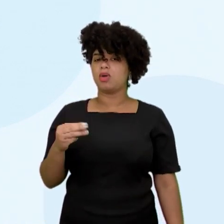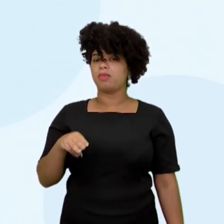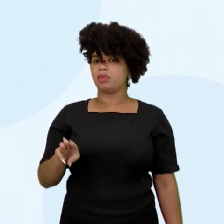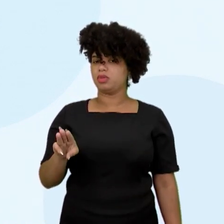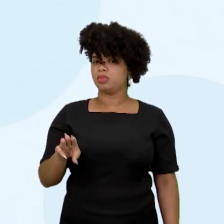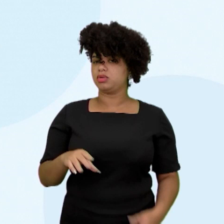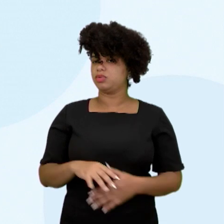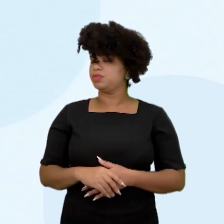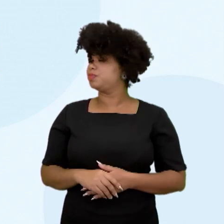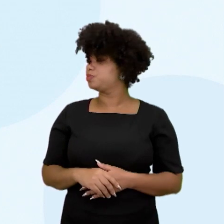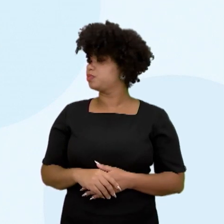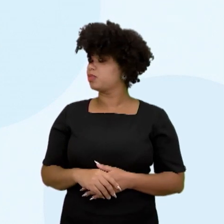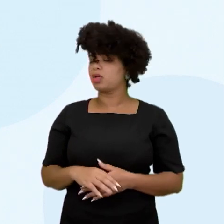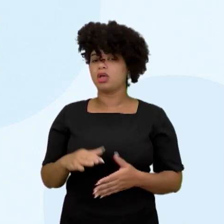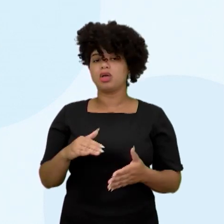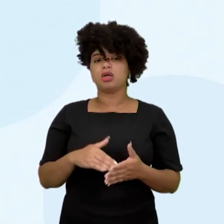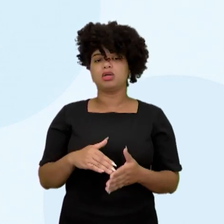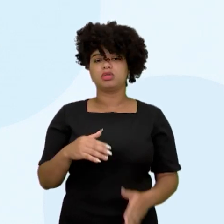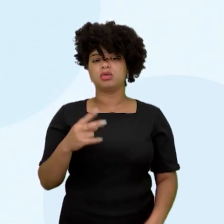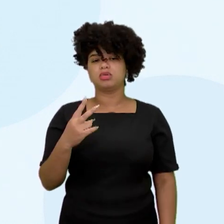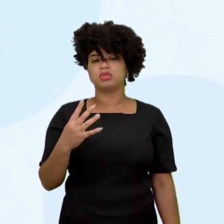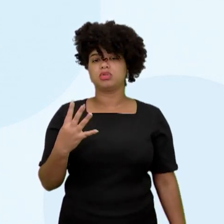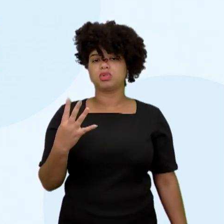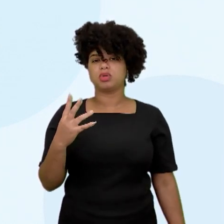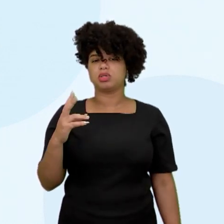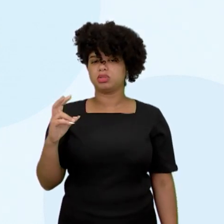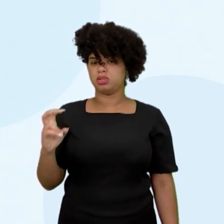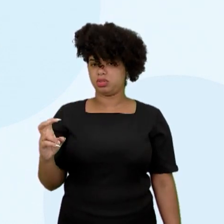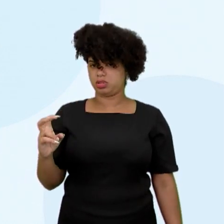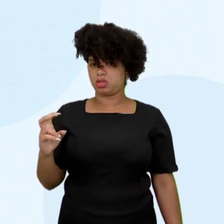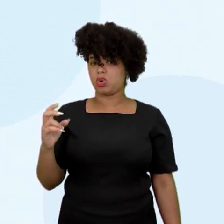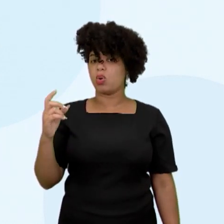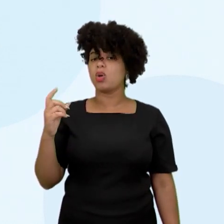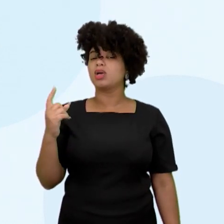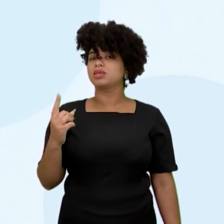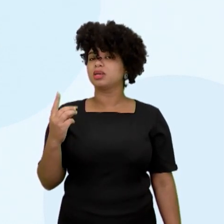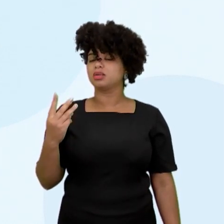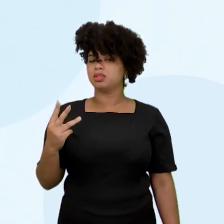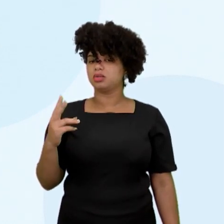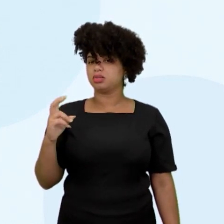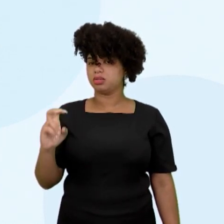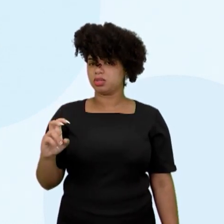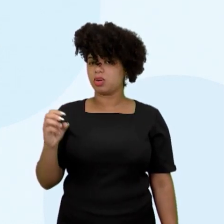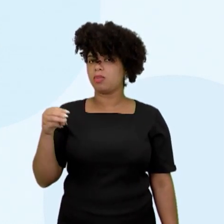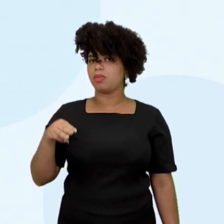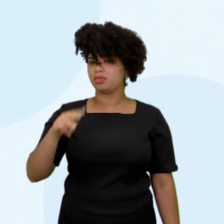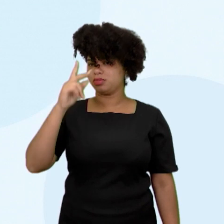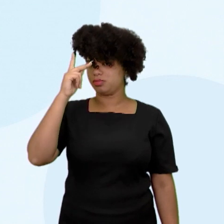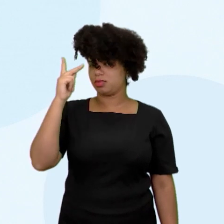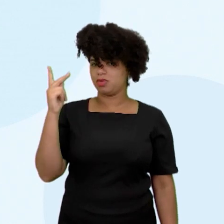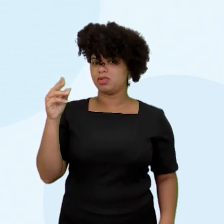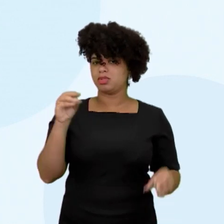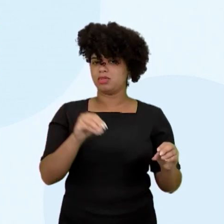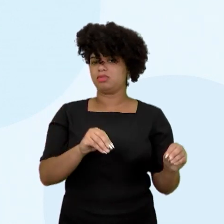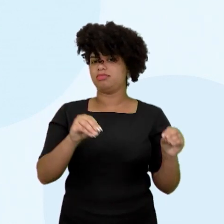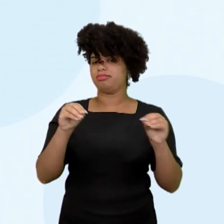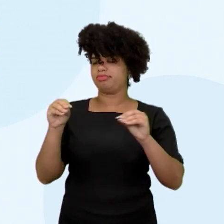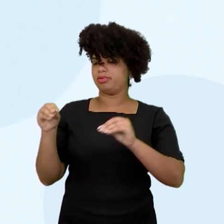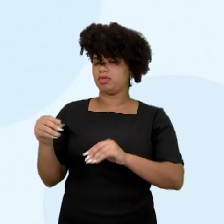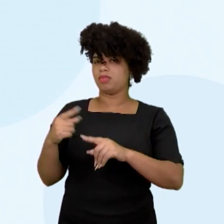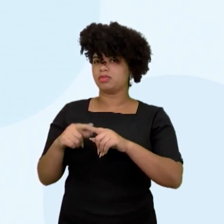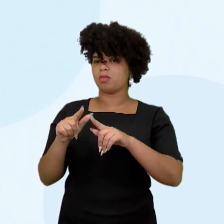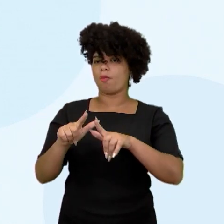2045, cerca de 135 milhões de pessoas poderão ser deslocadas como resultado da